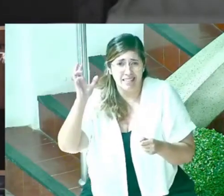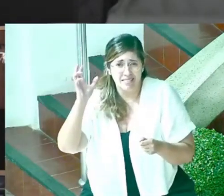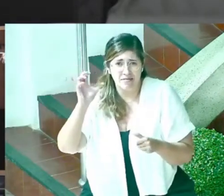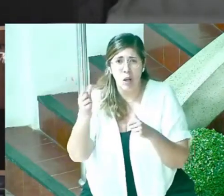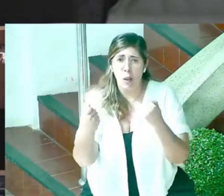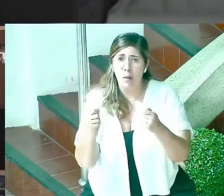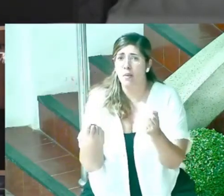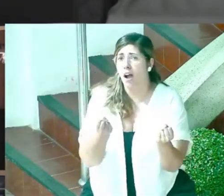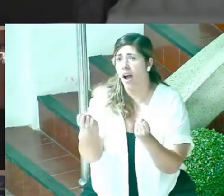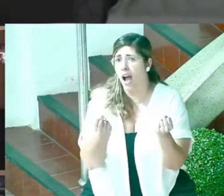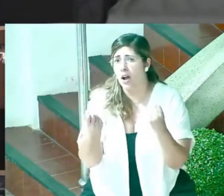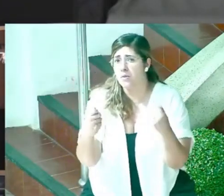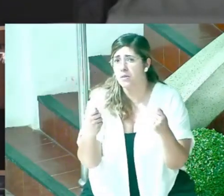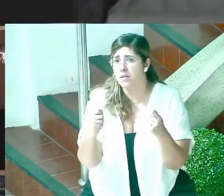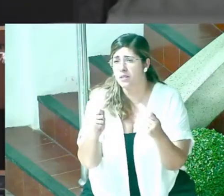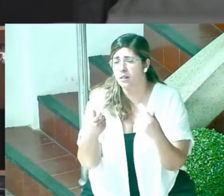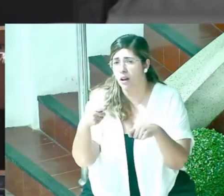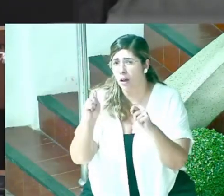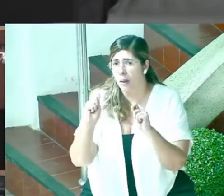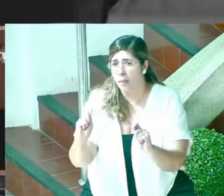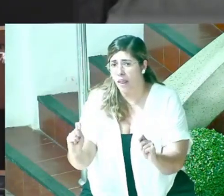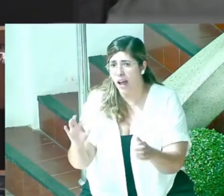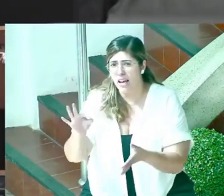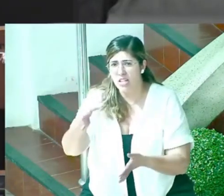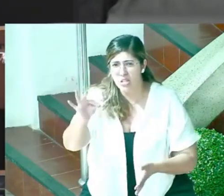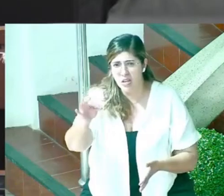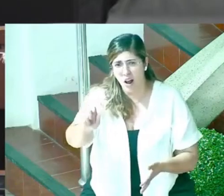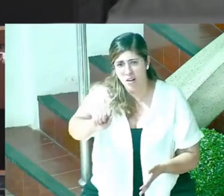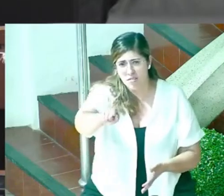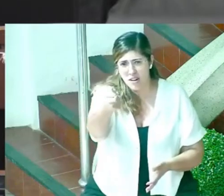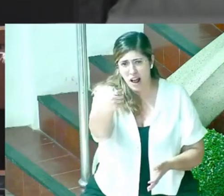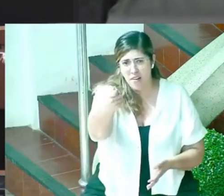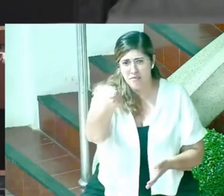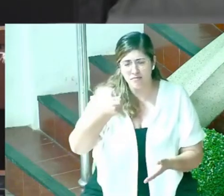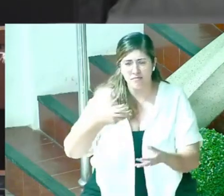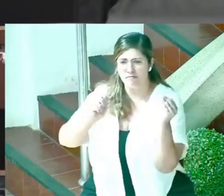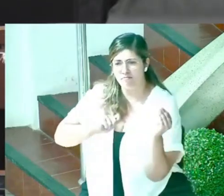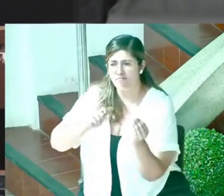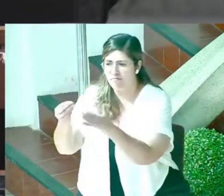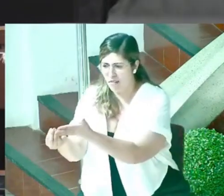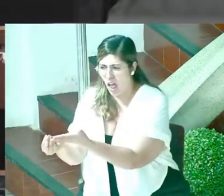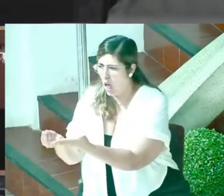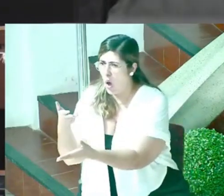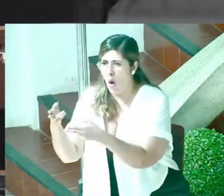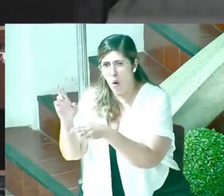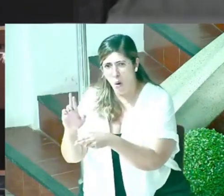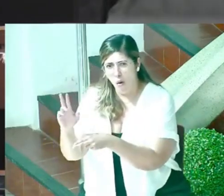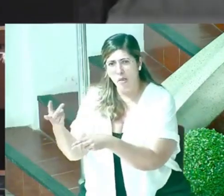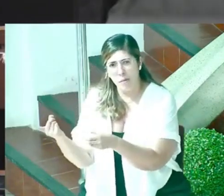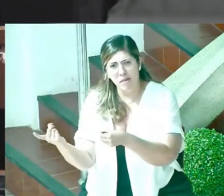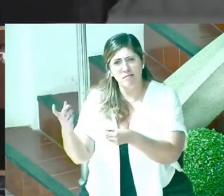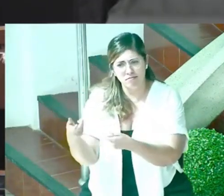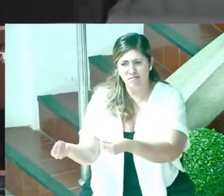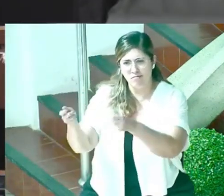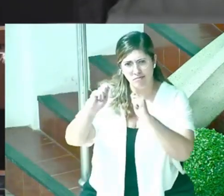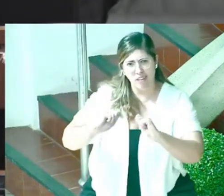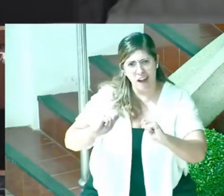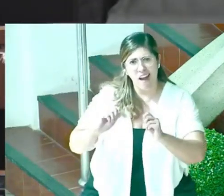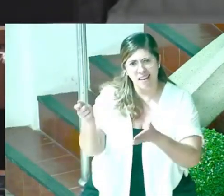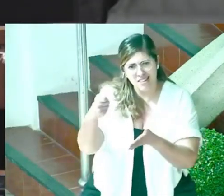O próprio Evangelho nos proíbe dizer que Deus nos premia com o seu perdão somente depois de